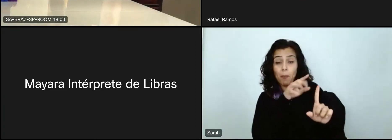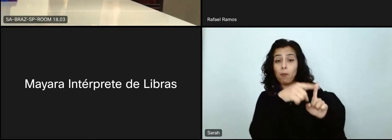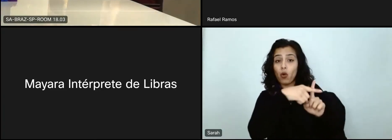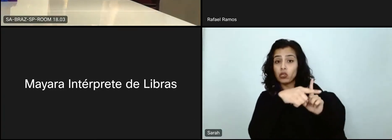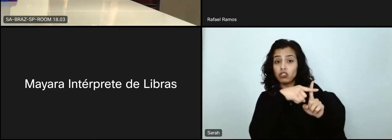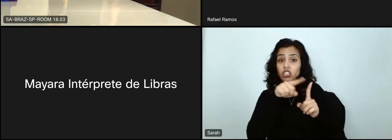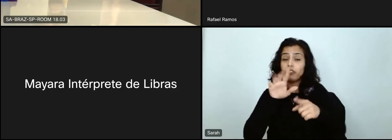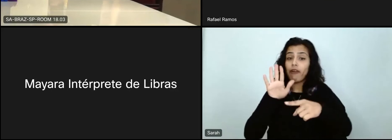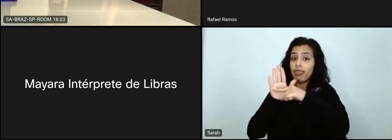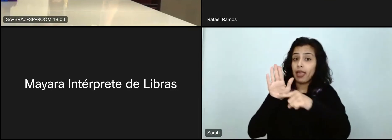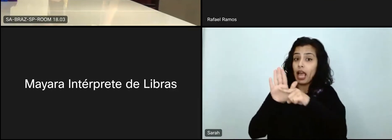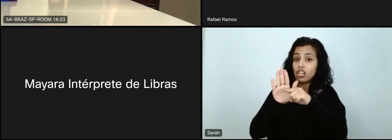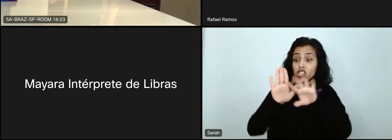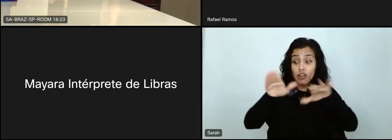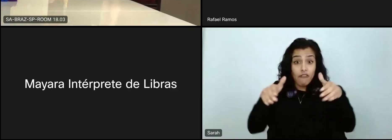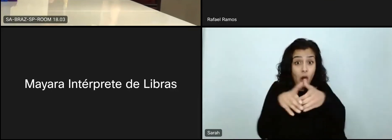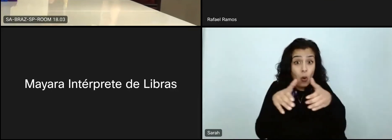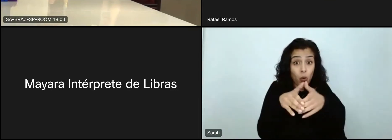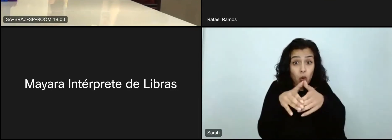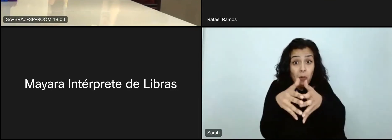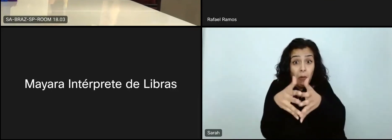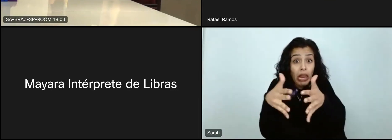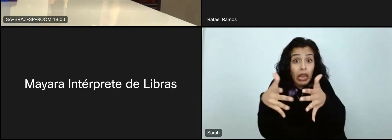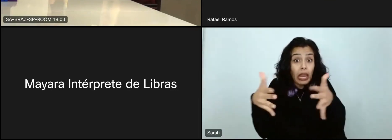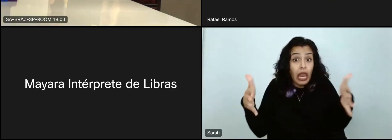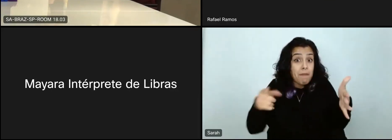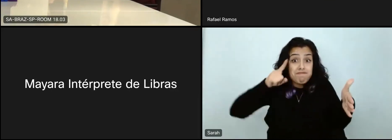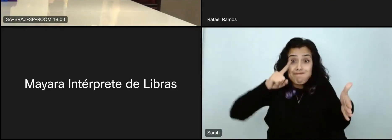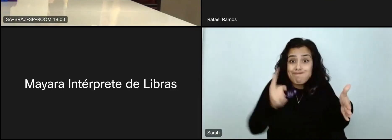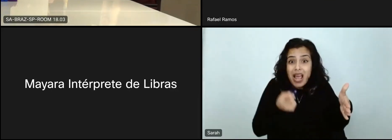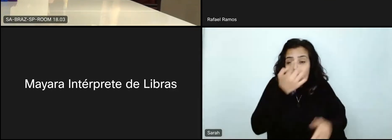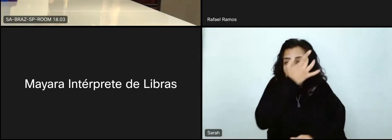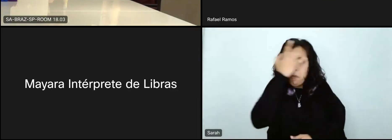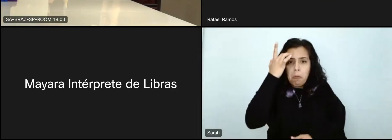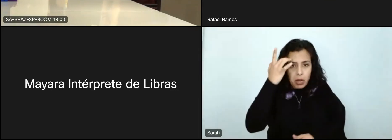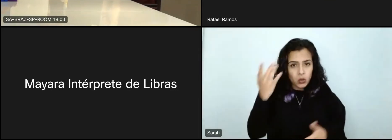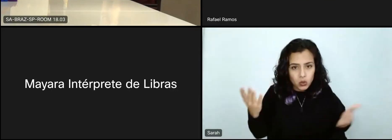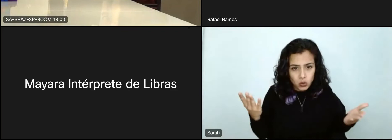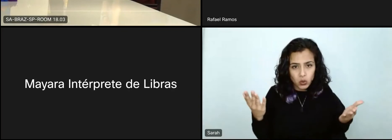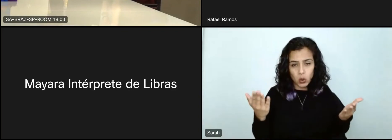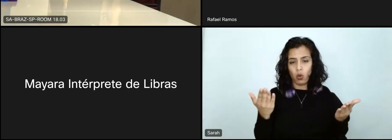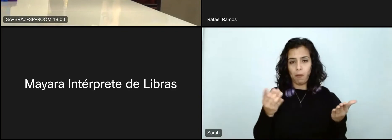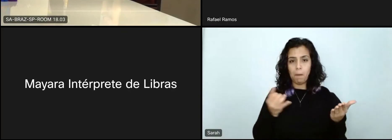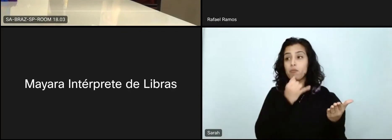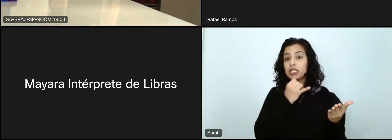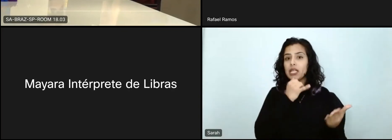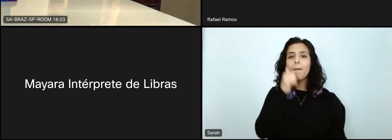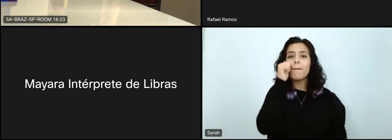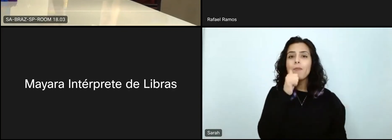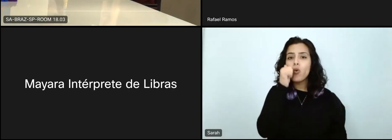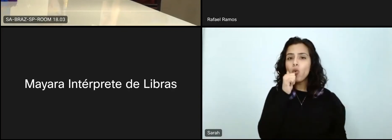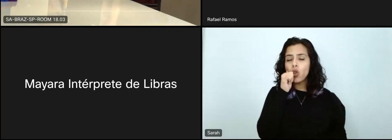aquele rebanho ali de milhões de seguidores que a pessoa tem? Hoje, acho que é a Juliette, por exemplo, ela não